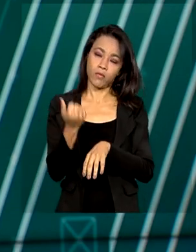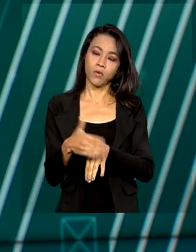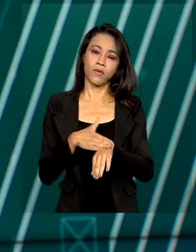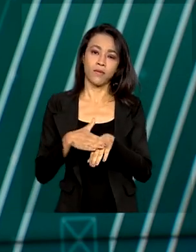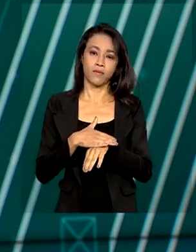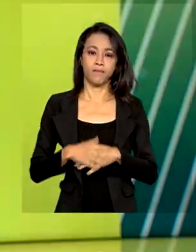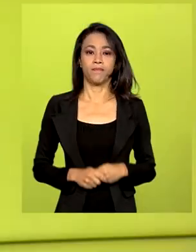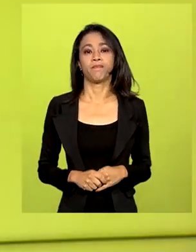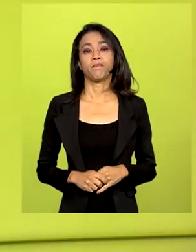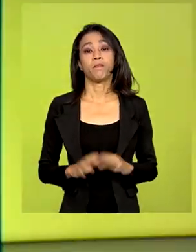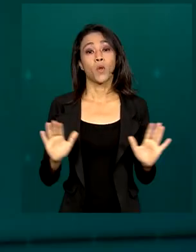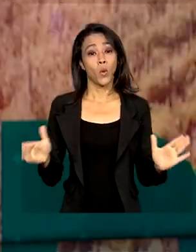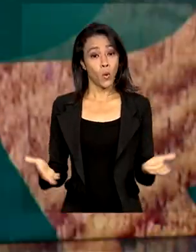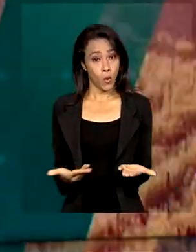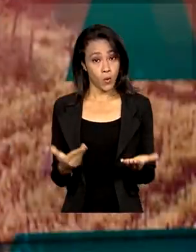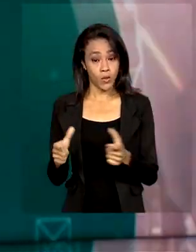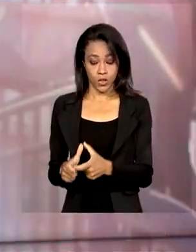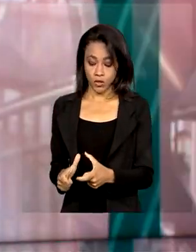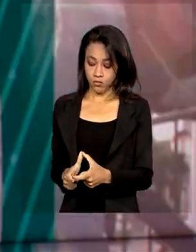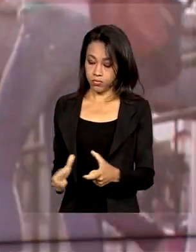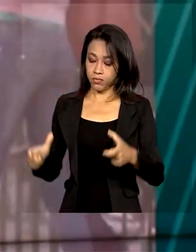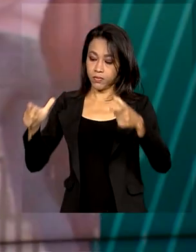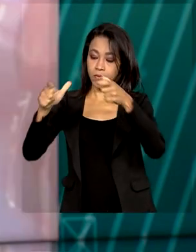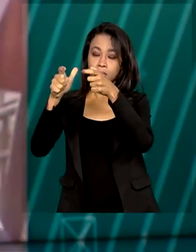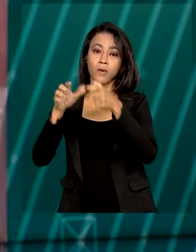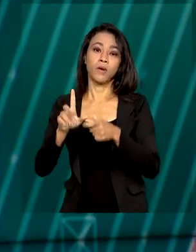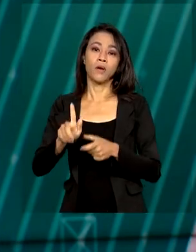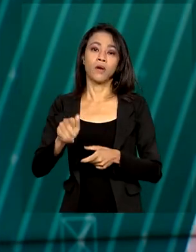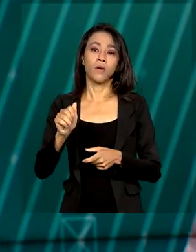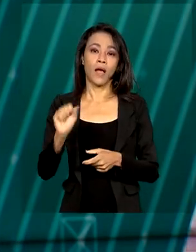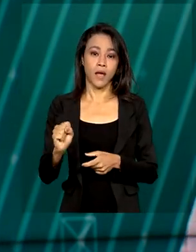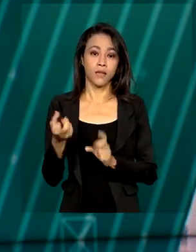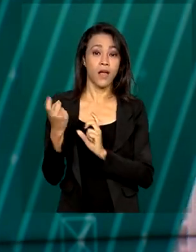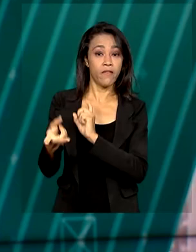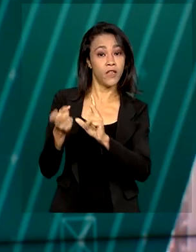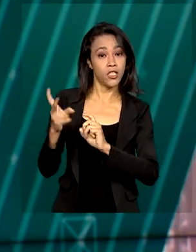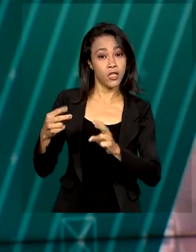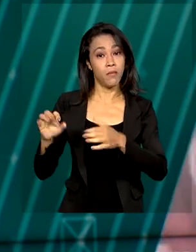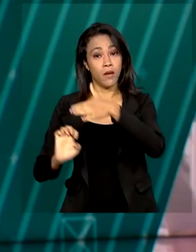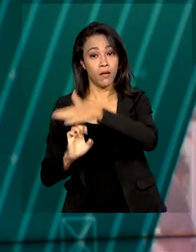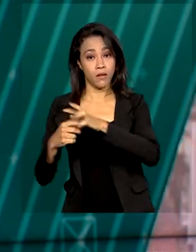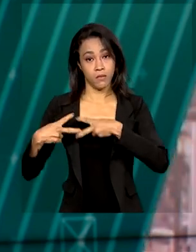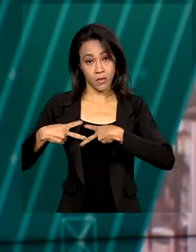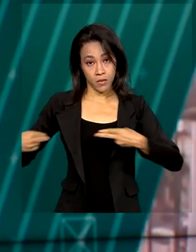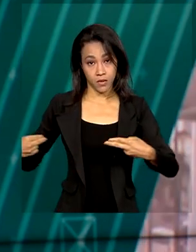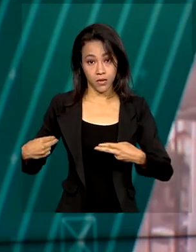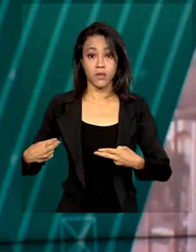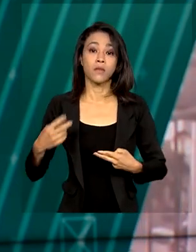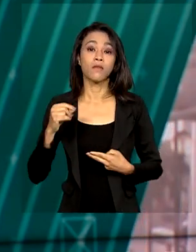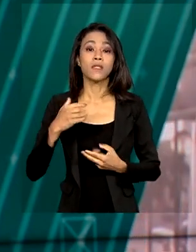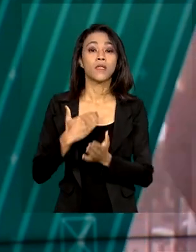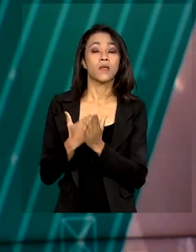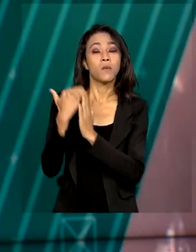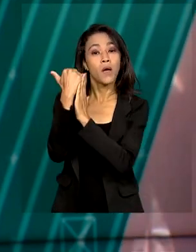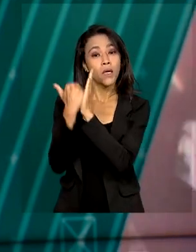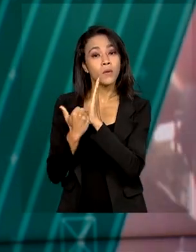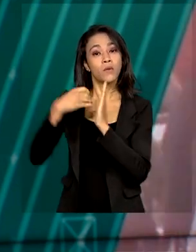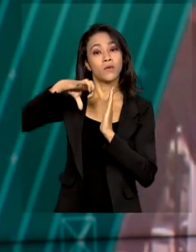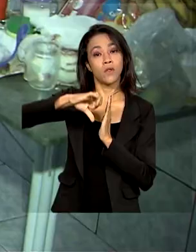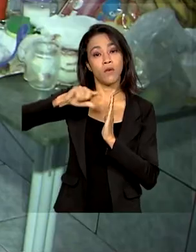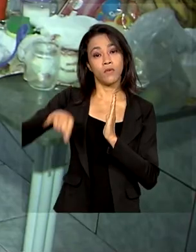a partir de hoje o preço do gás de cozinha vendido pela Petrobras as distribuidoras terá uma redução de